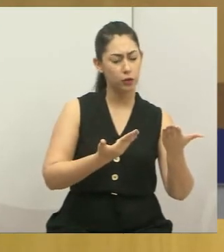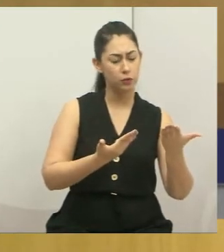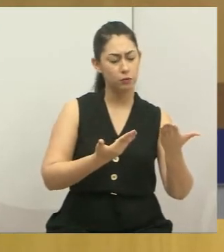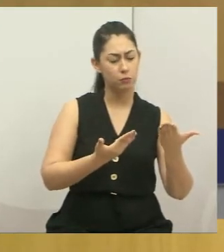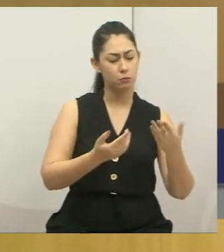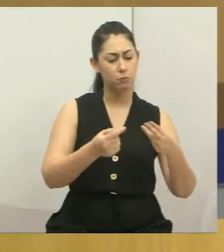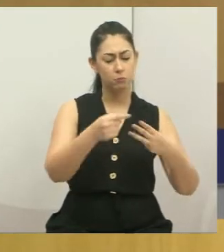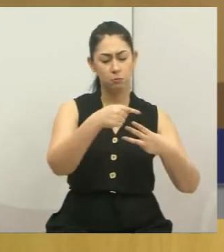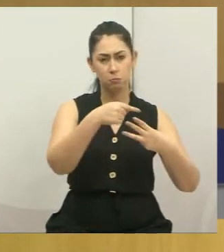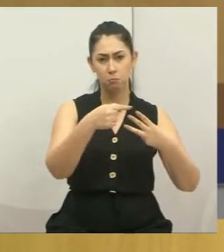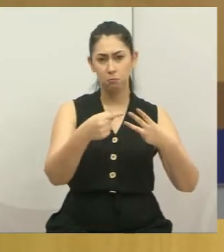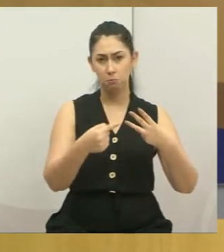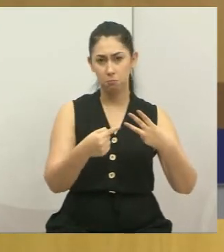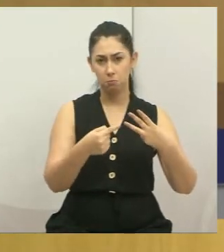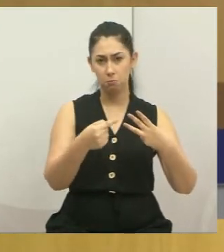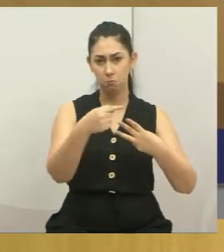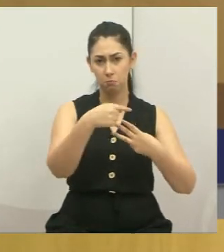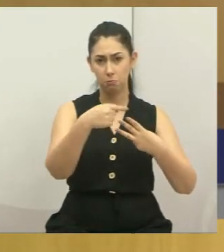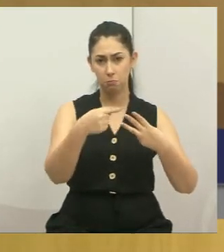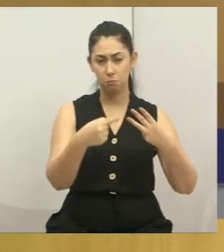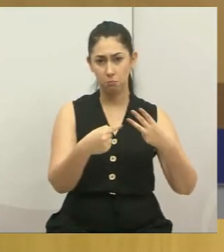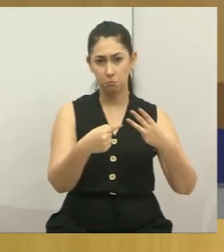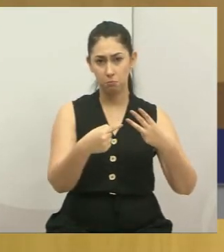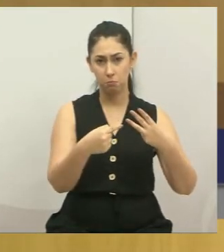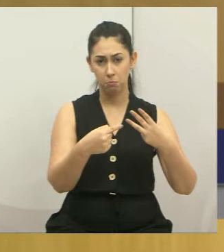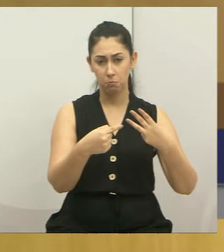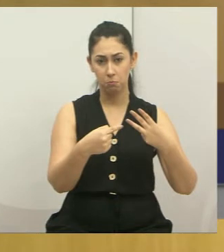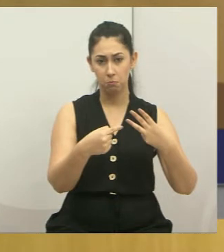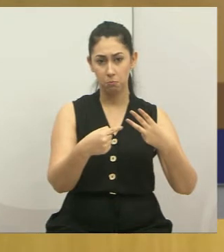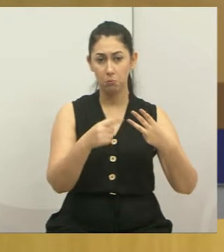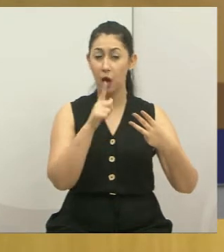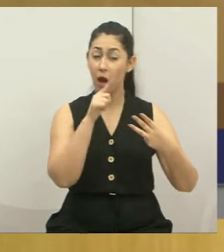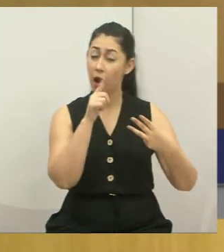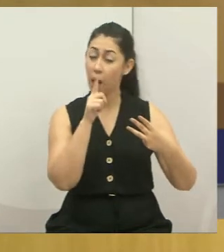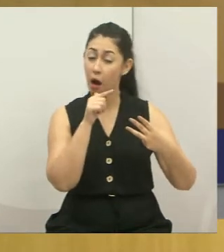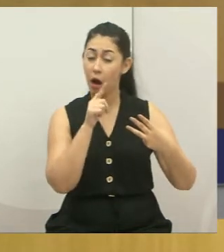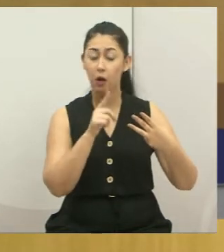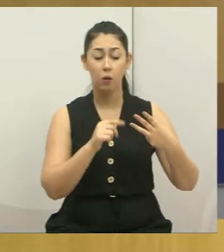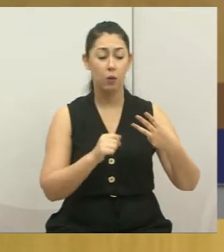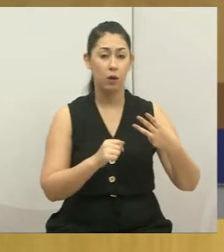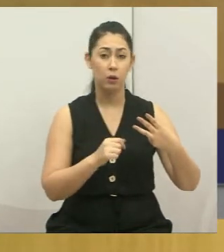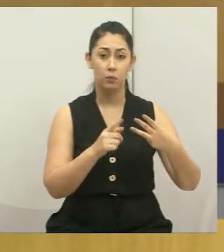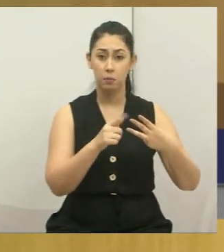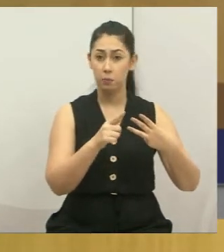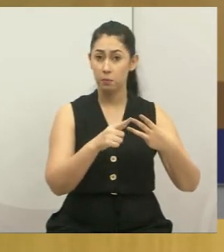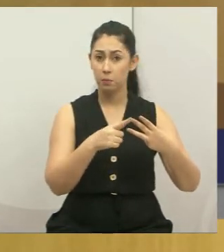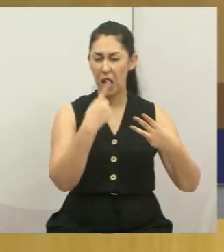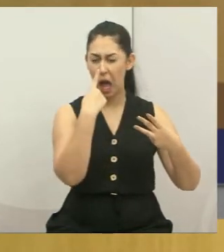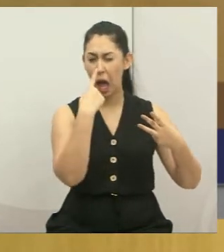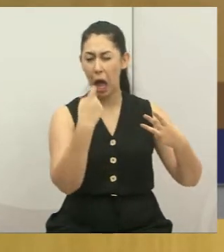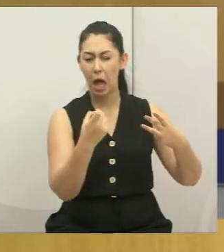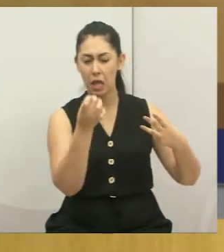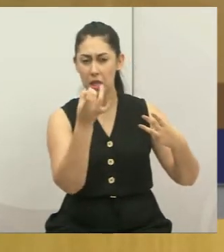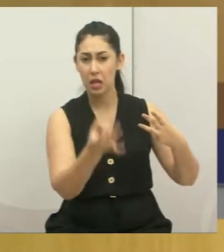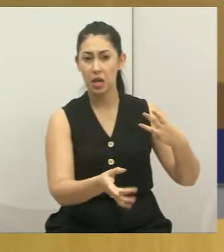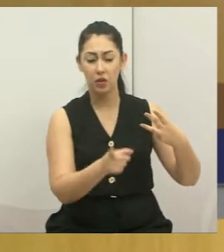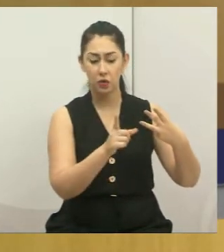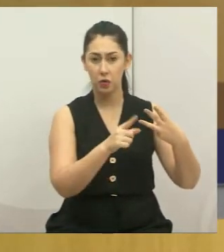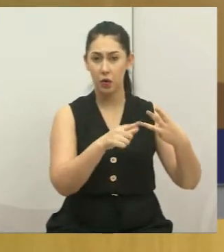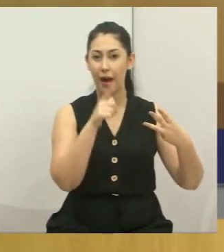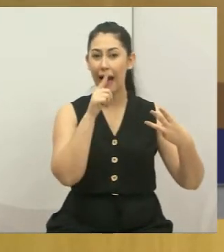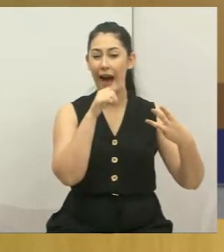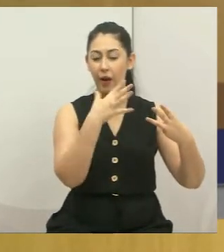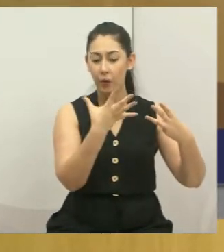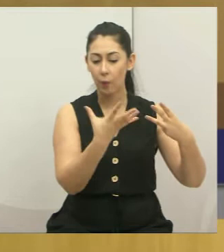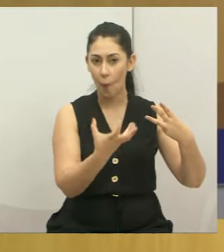tripés aí, que seria desses 3 itens do tripé, que é a questão de água e esgoto, a questão do lixo público e a questão da